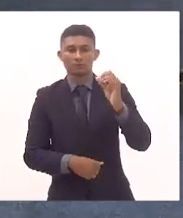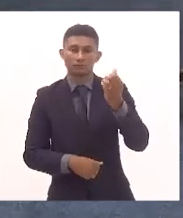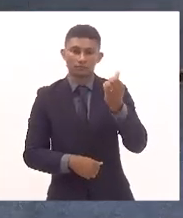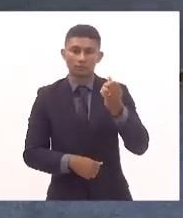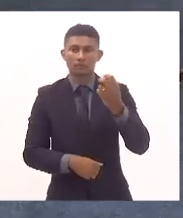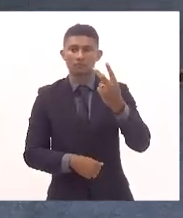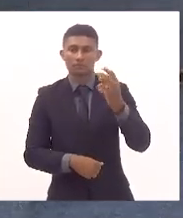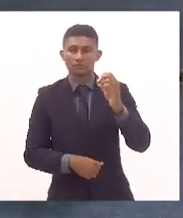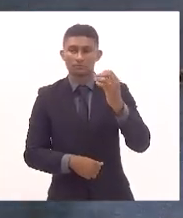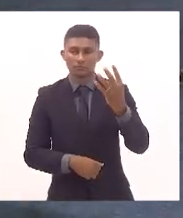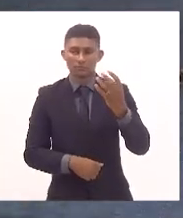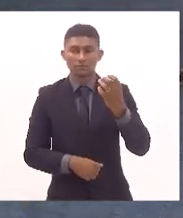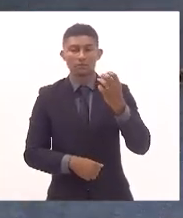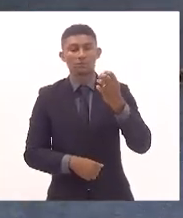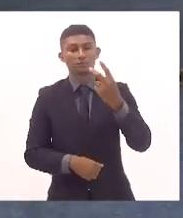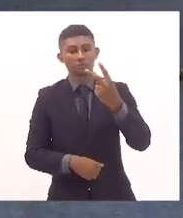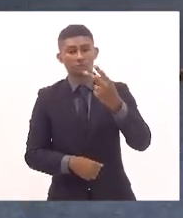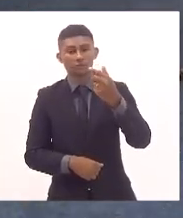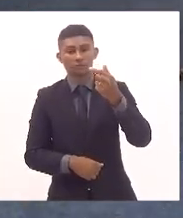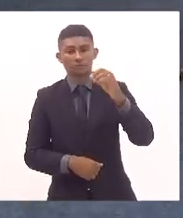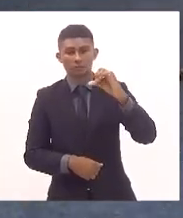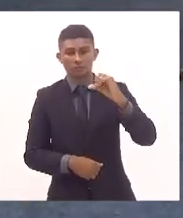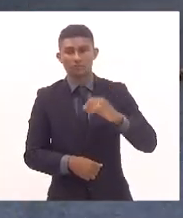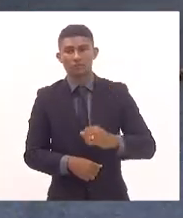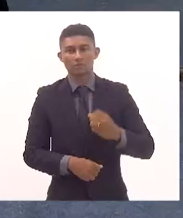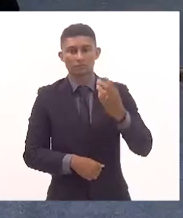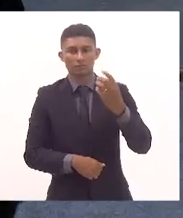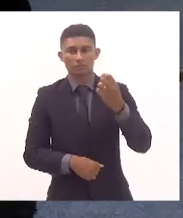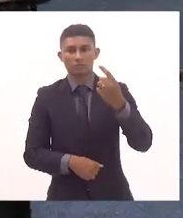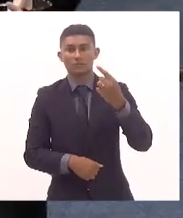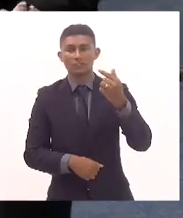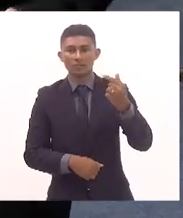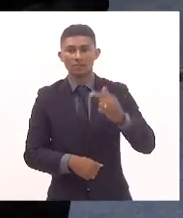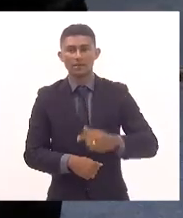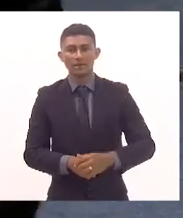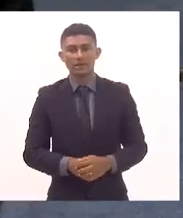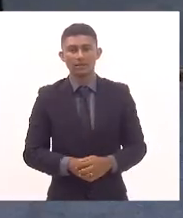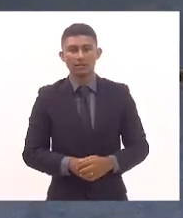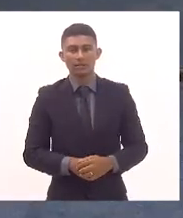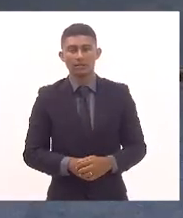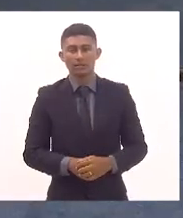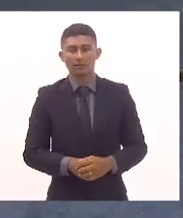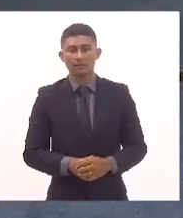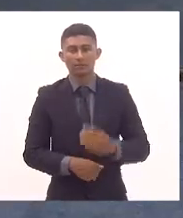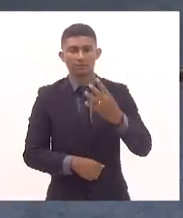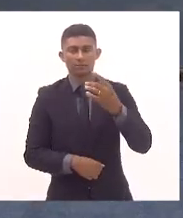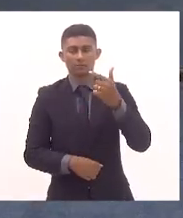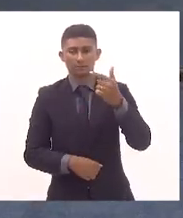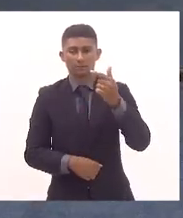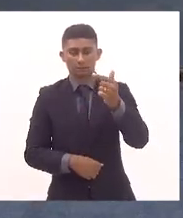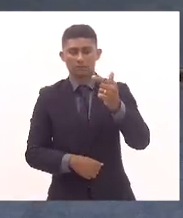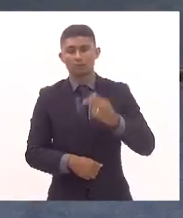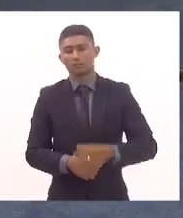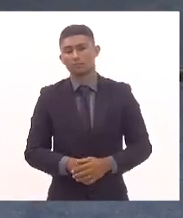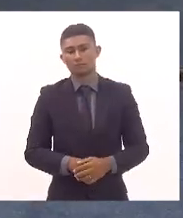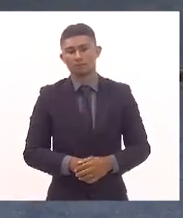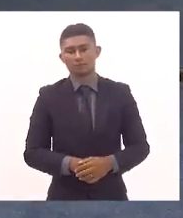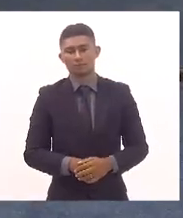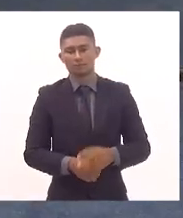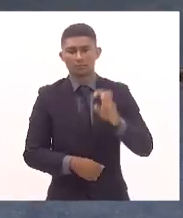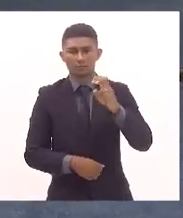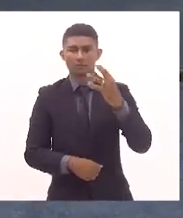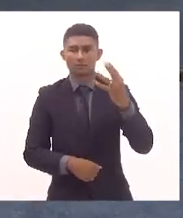204, 213, 279, 317, 381, 420, 421, 458,